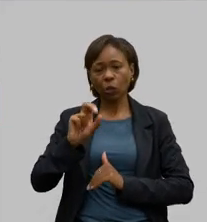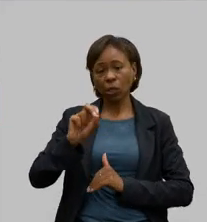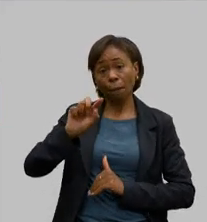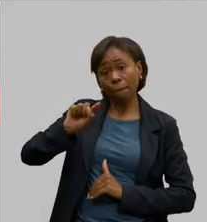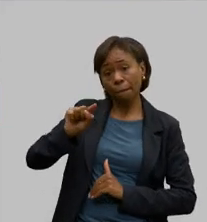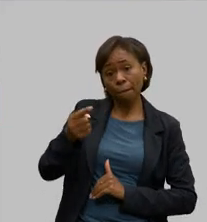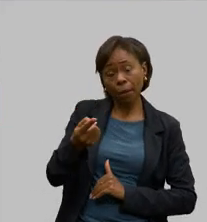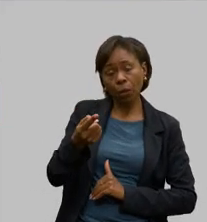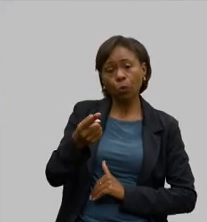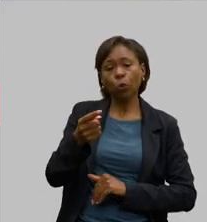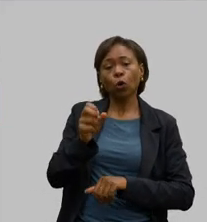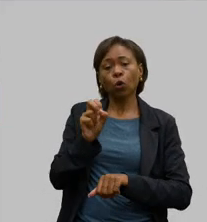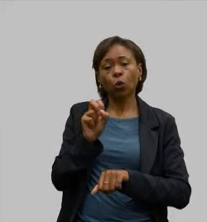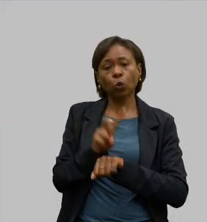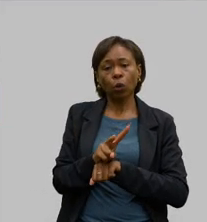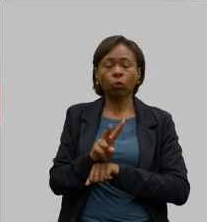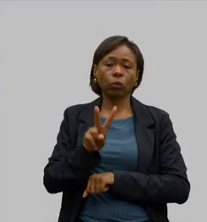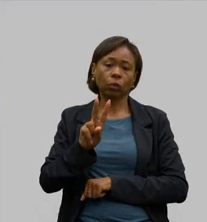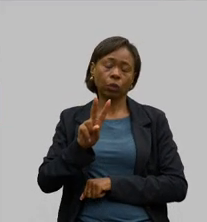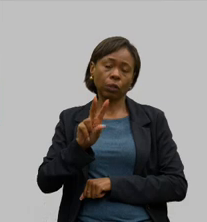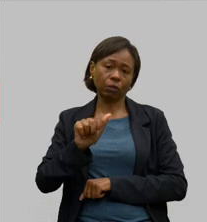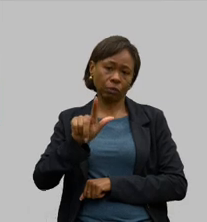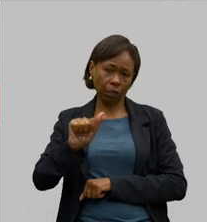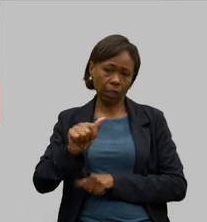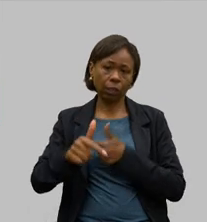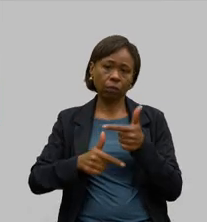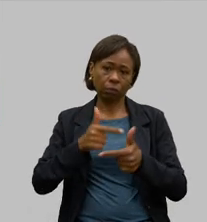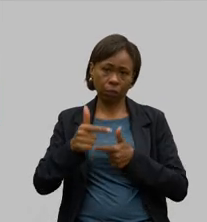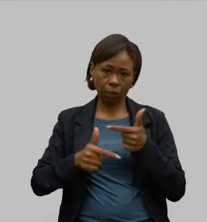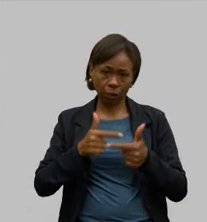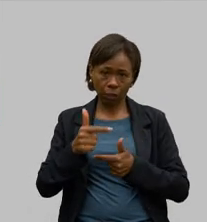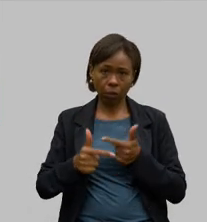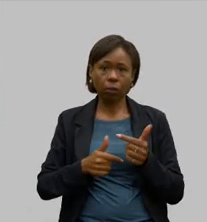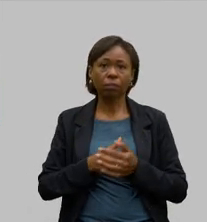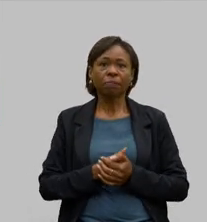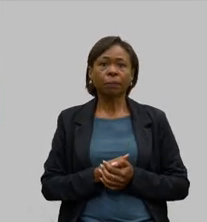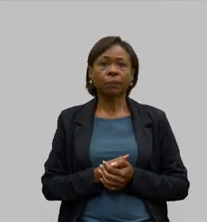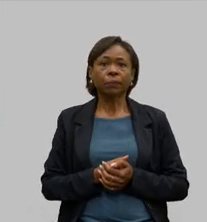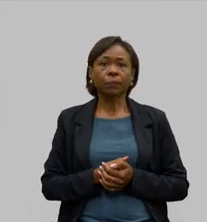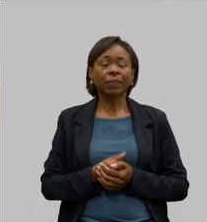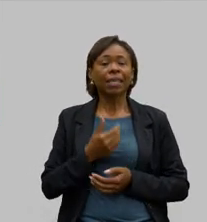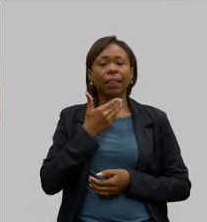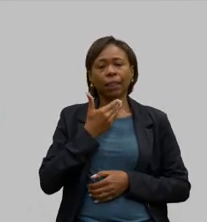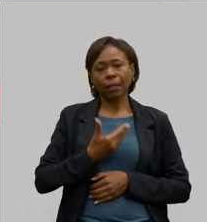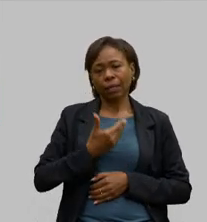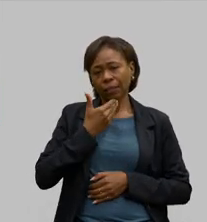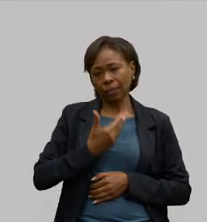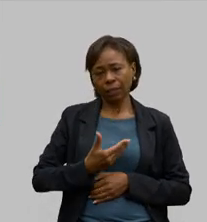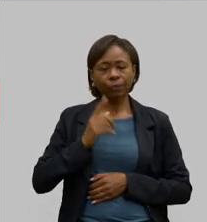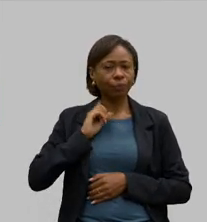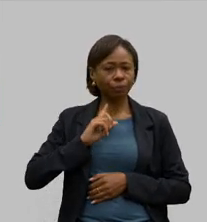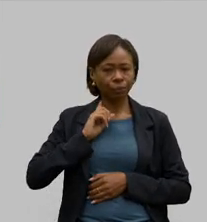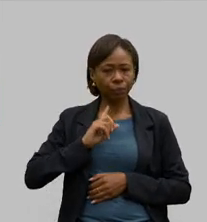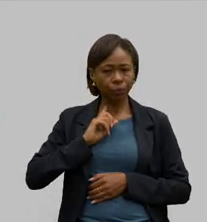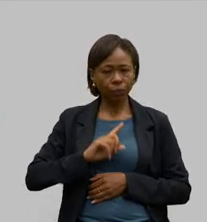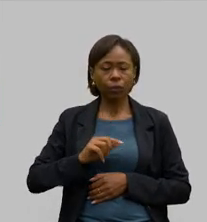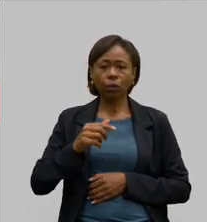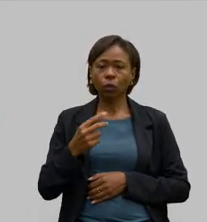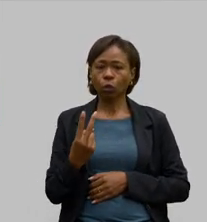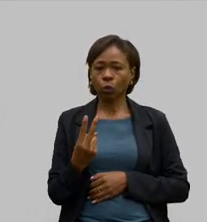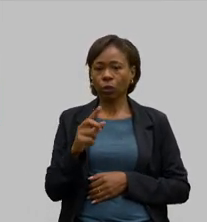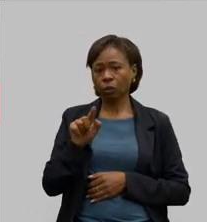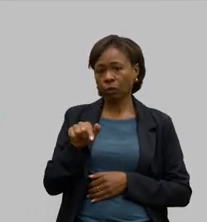CAGED eh e eh o natal da minoridade já começando no final do ano foram 2,5